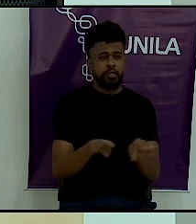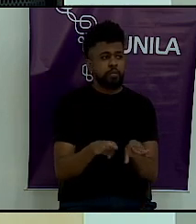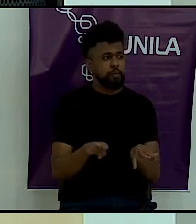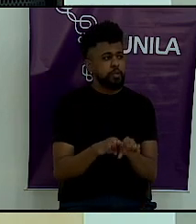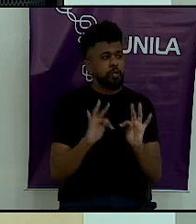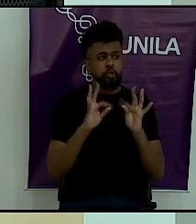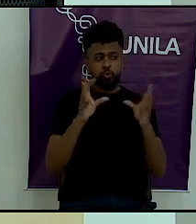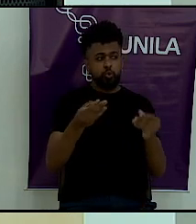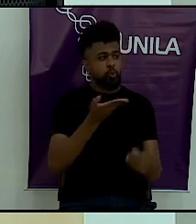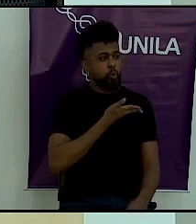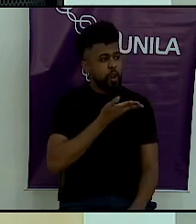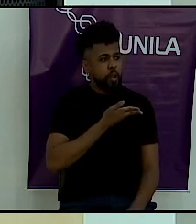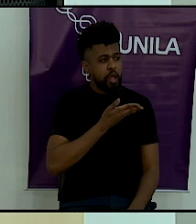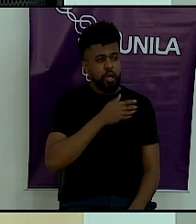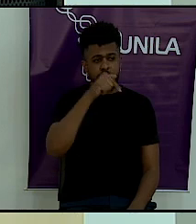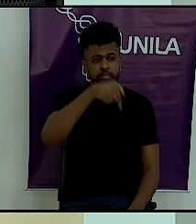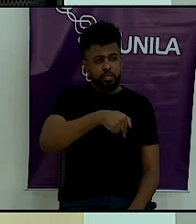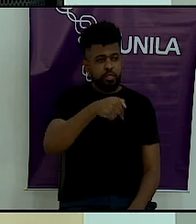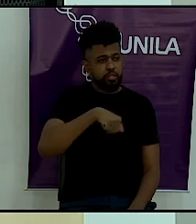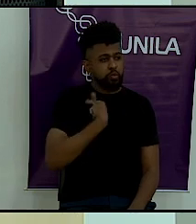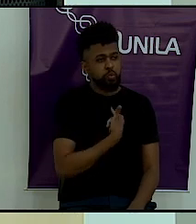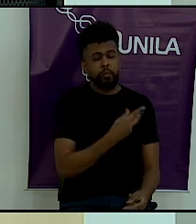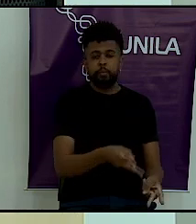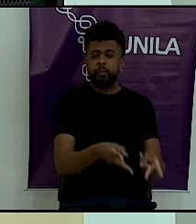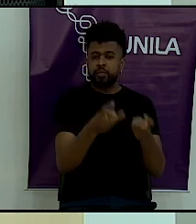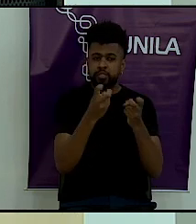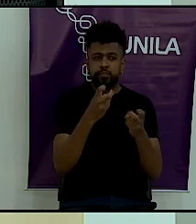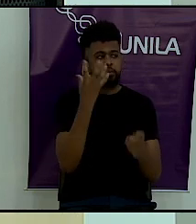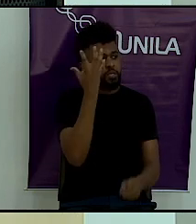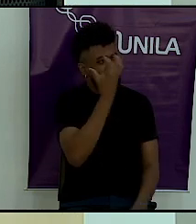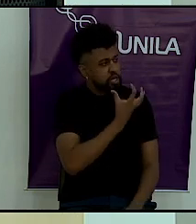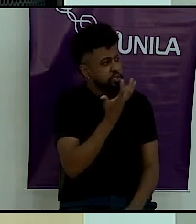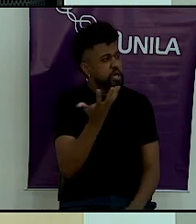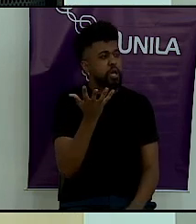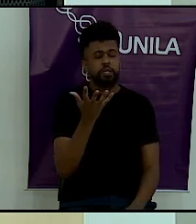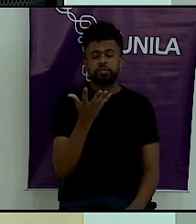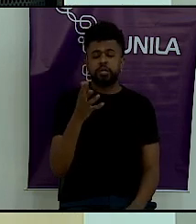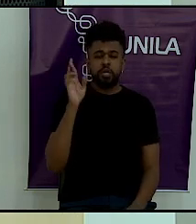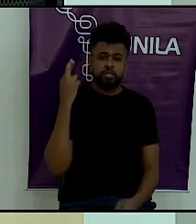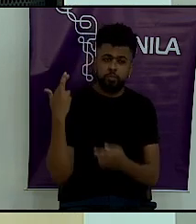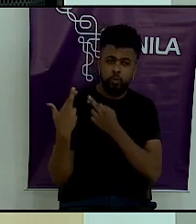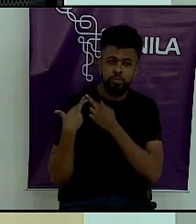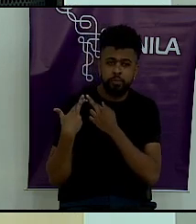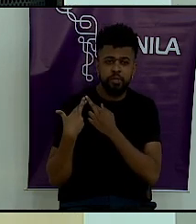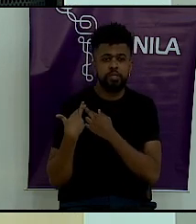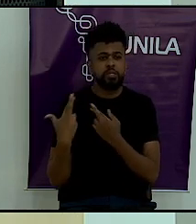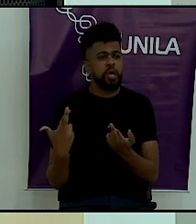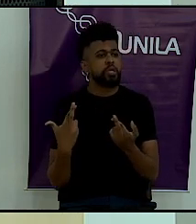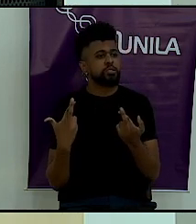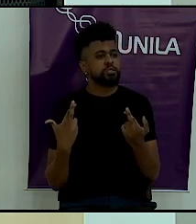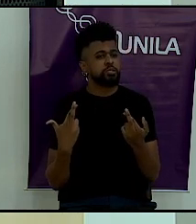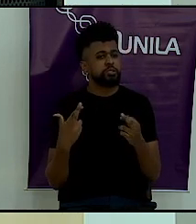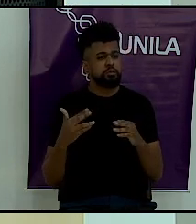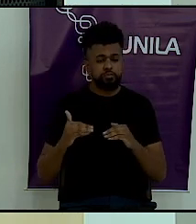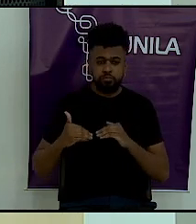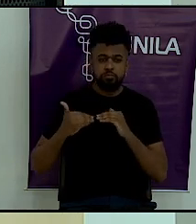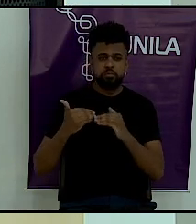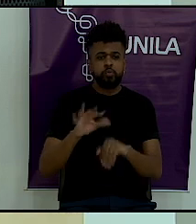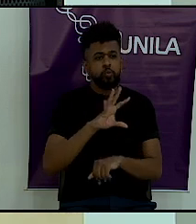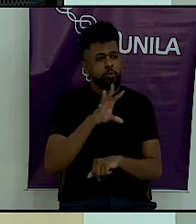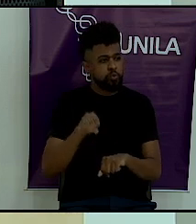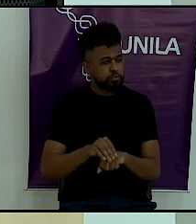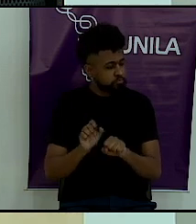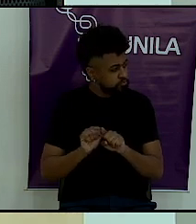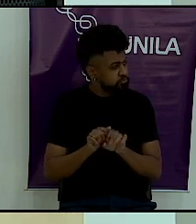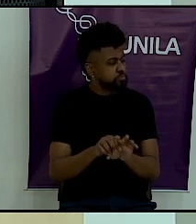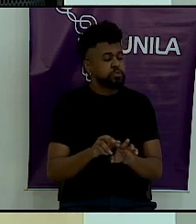por todos os colegas aqui. A gente percebe a seriedade, responsabilidade frente à produção do conhecimento